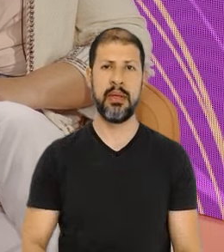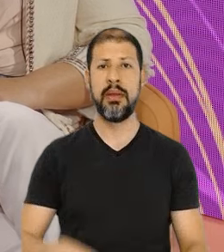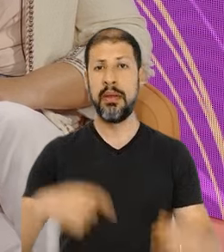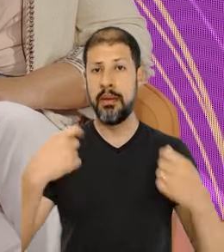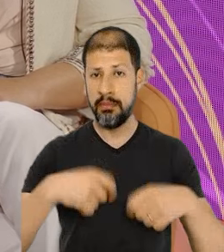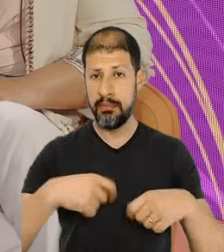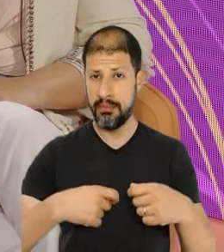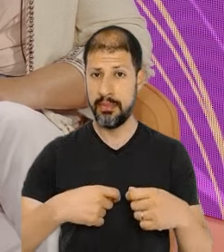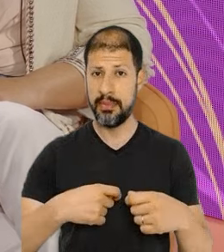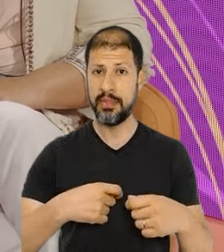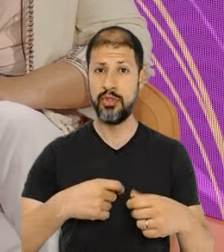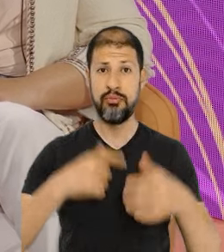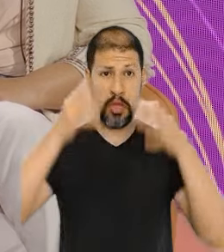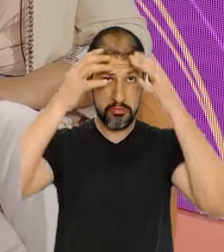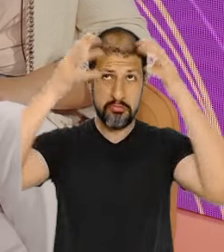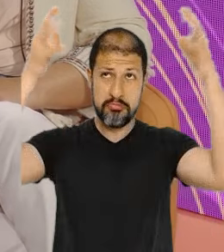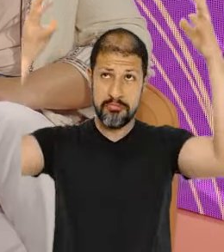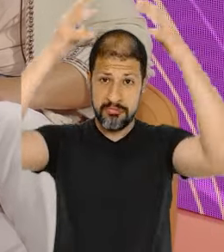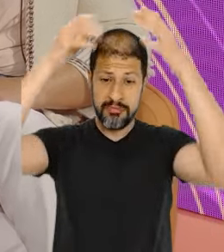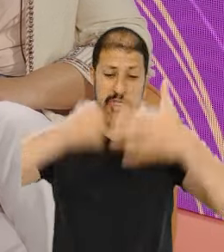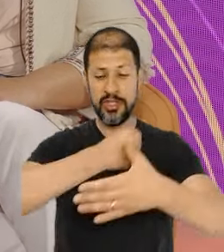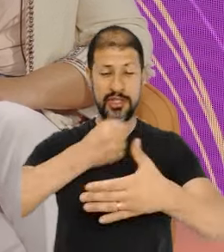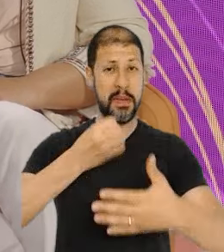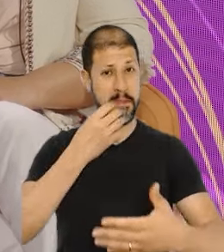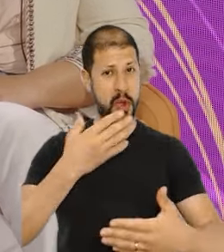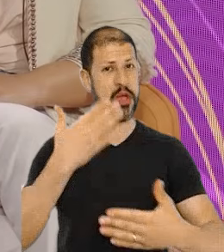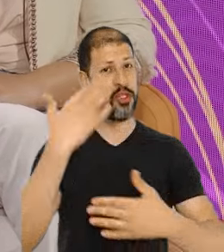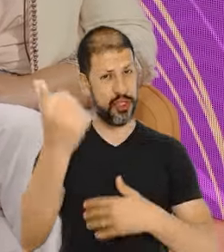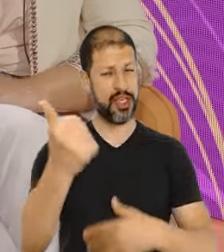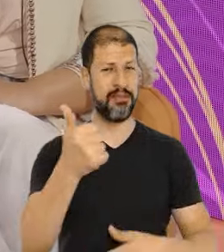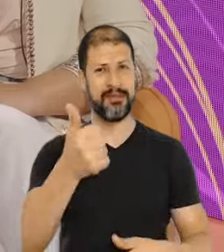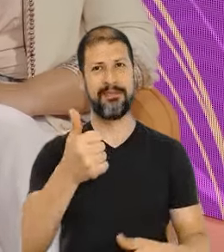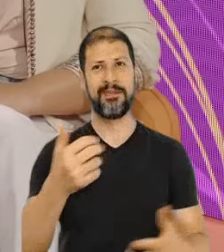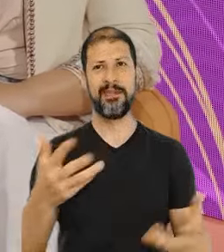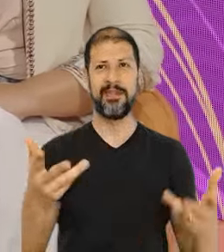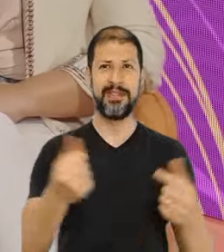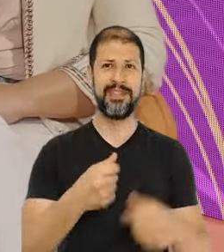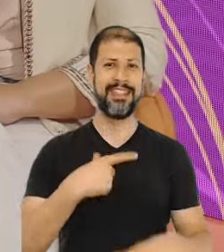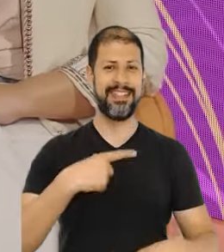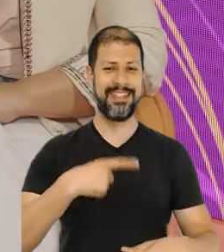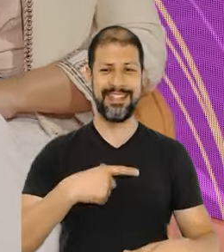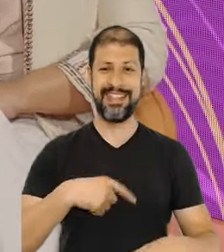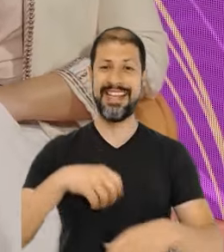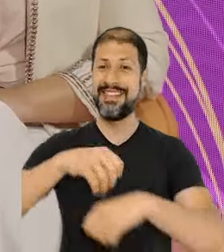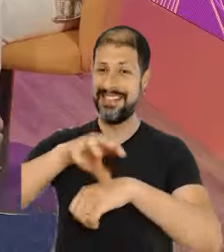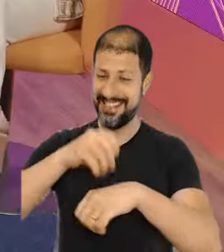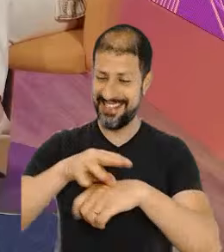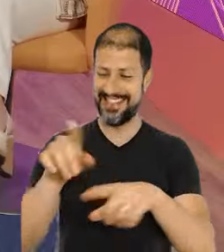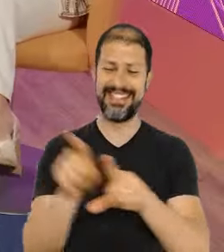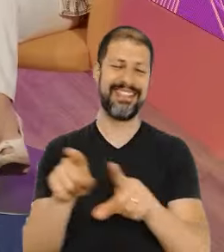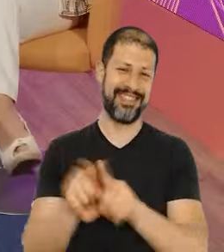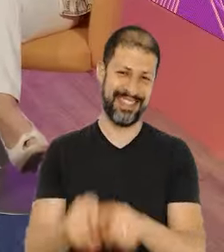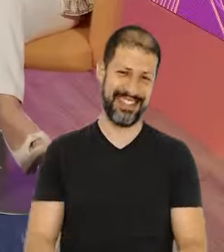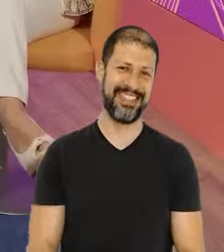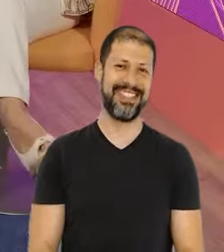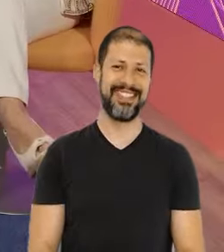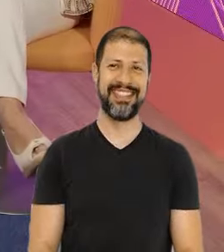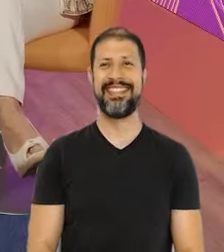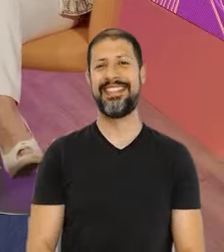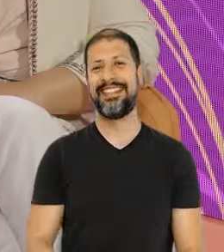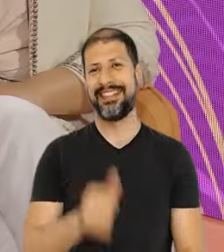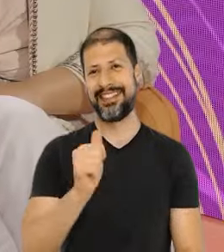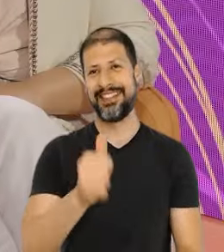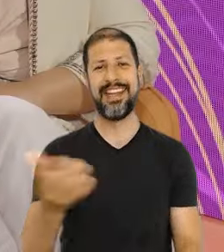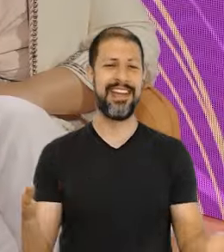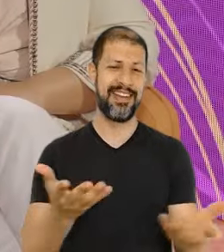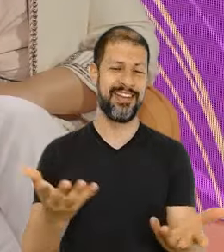precisar de uma boa chefe pode me contactar Eita que delícia ganha chefe e a mentoria E assim a